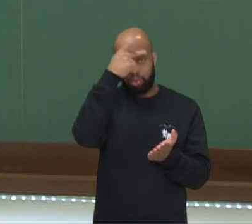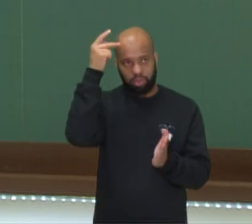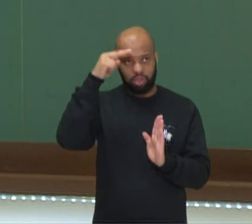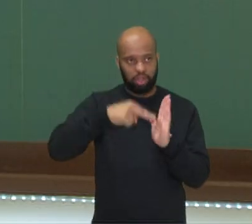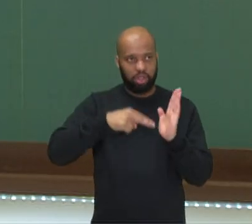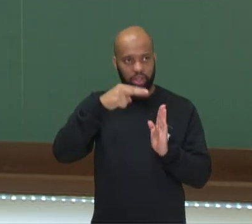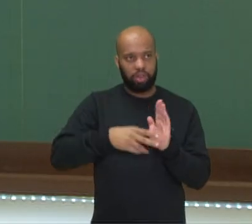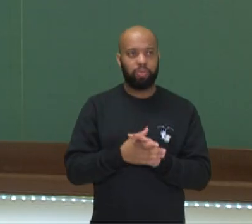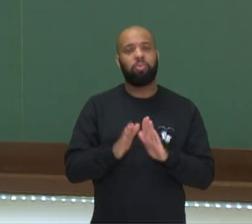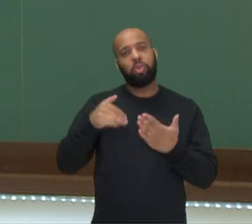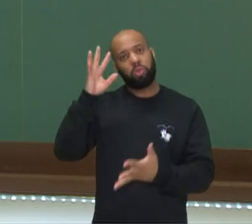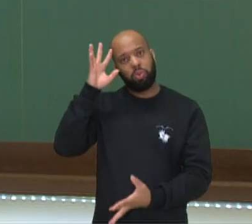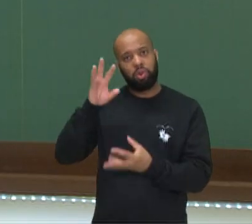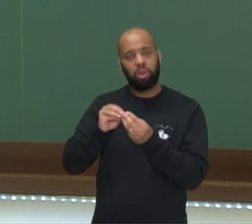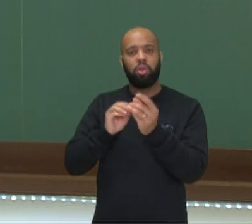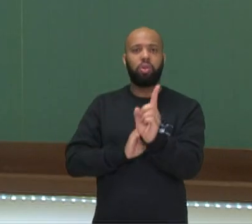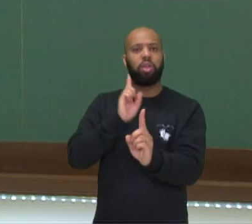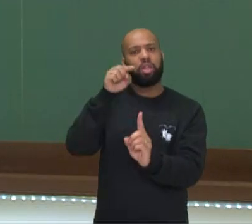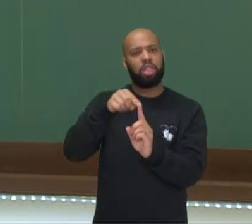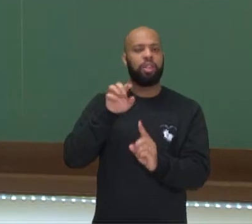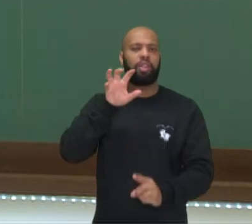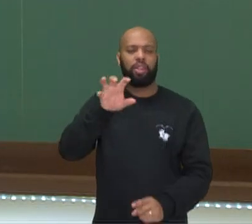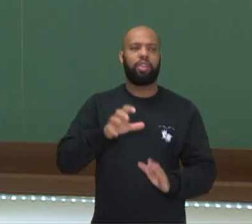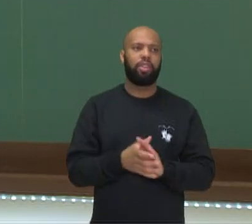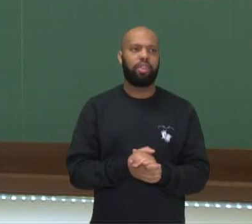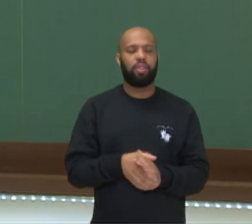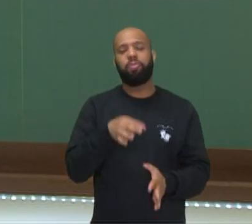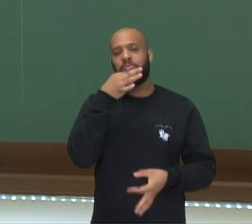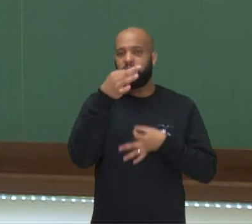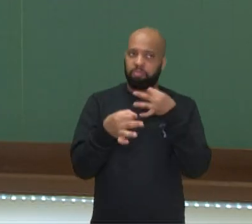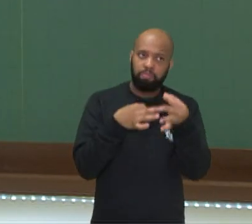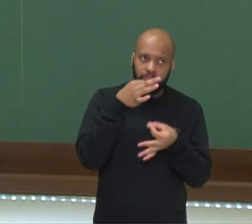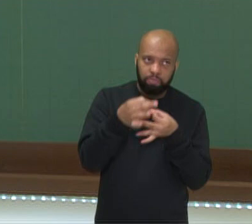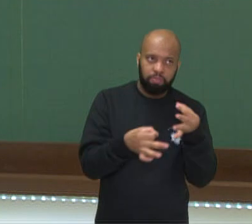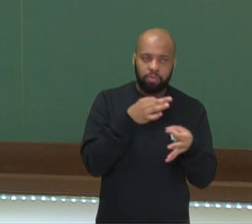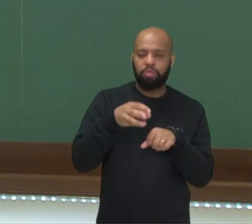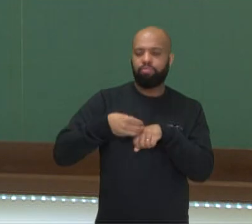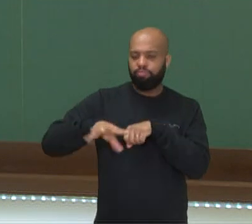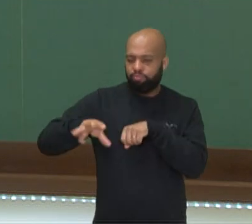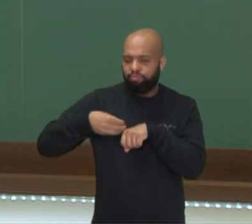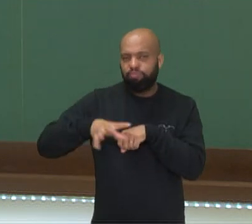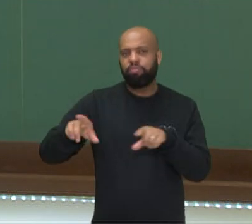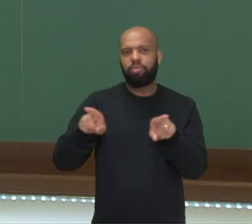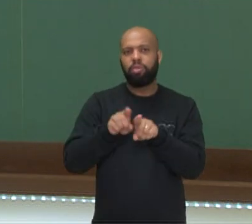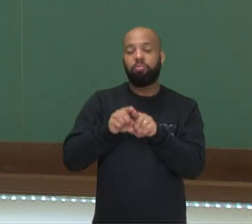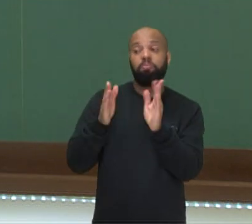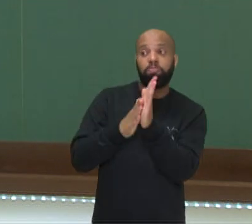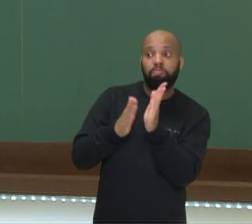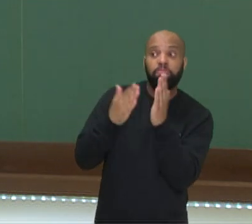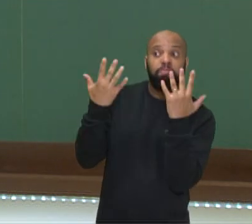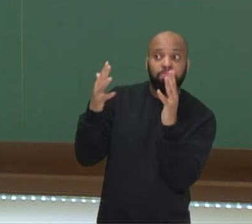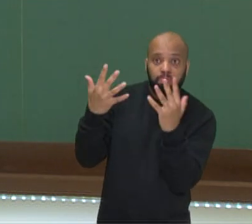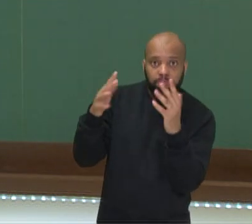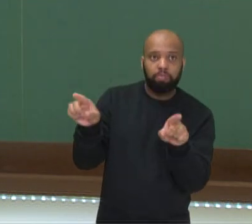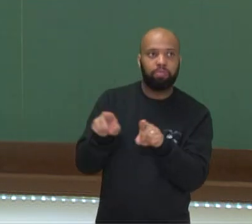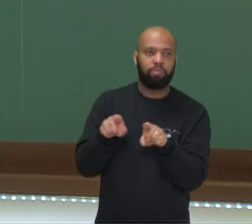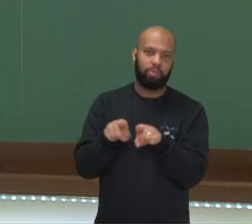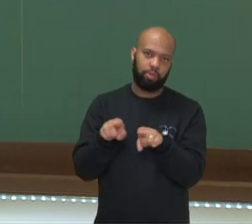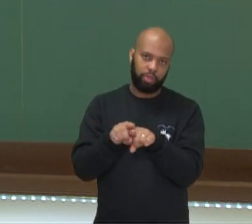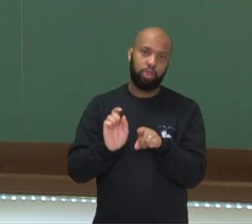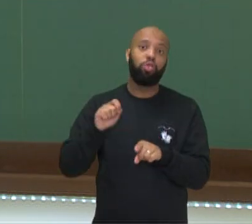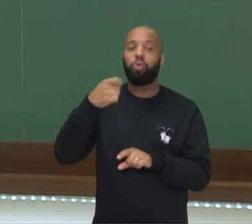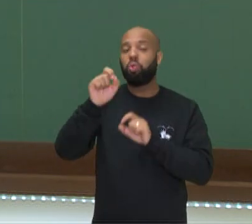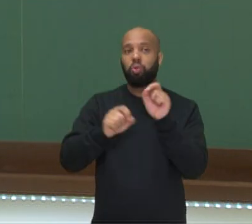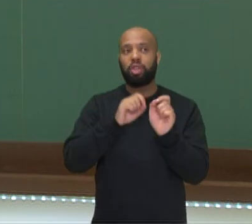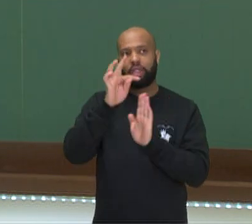Então, a gente compreendeu que o objetivo é esse, dar opinião, sugestão, elogios referente à